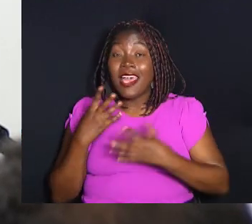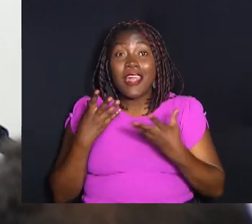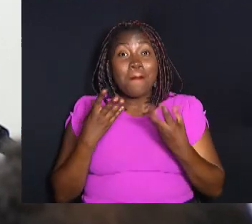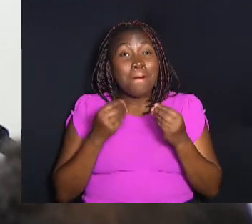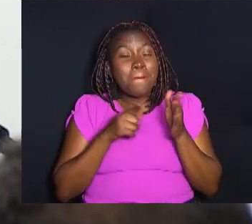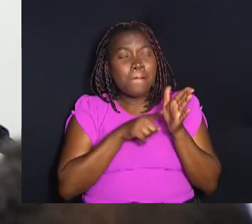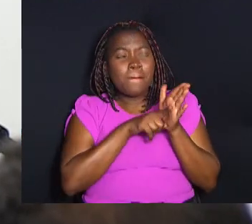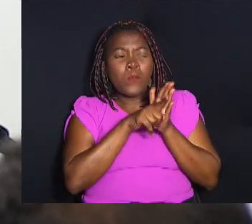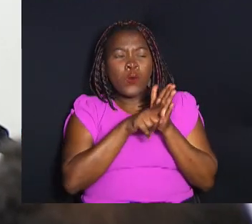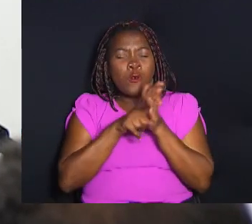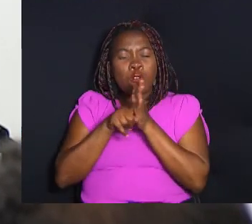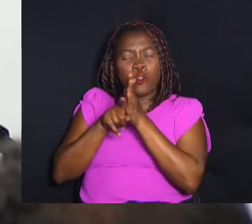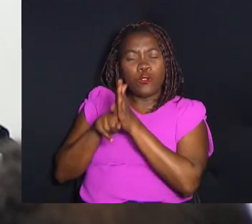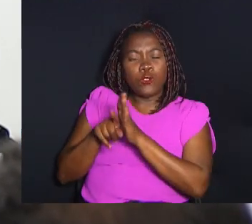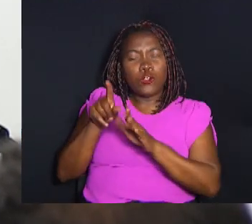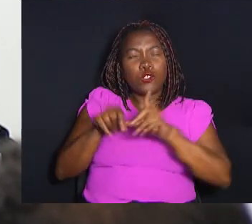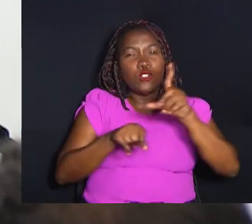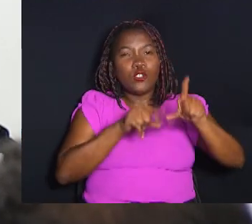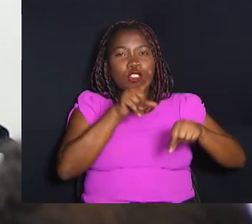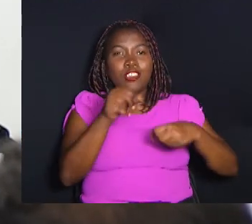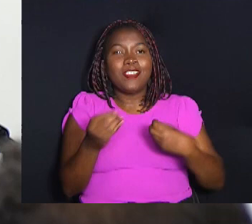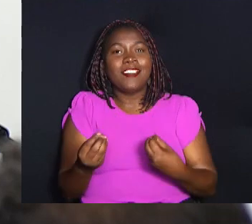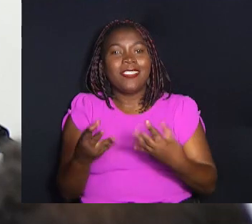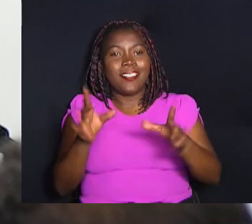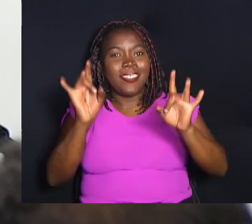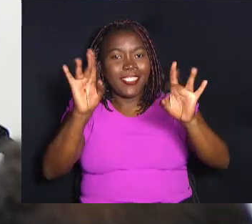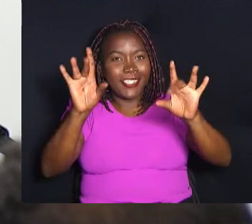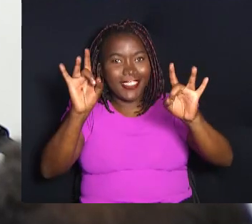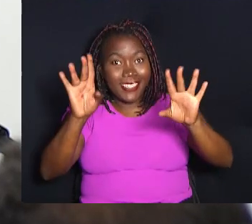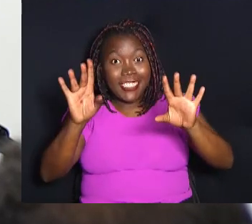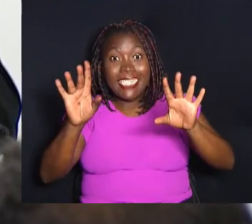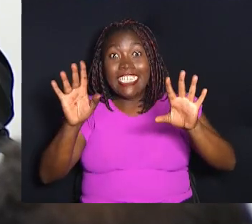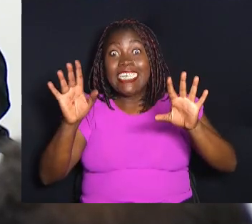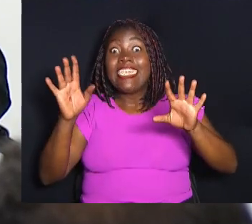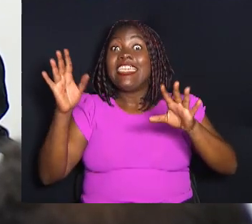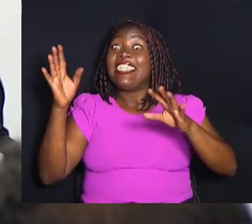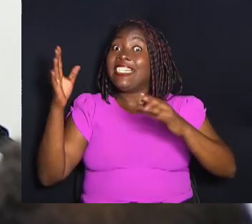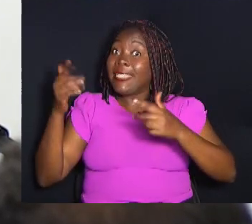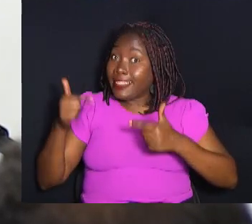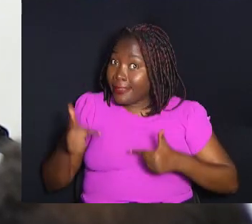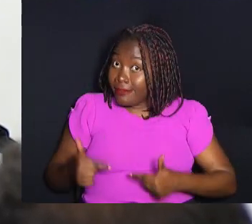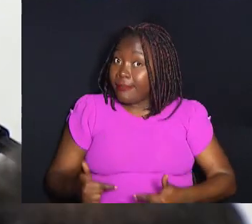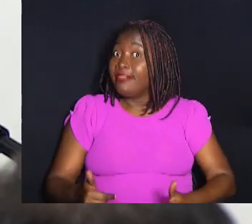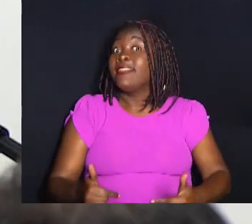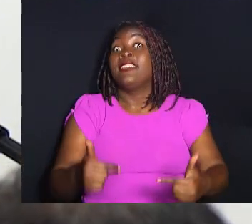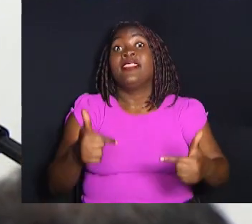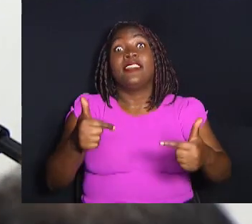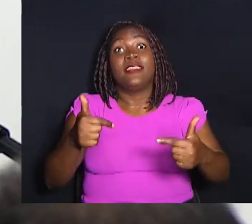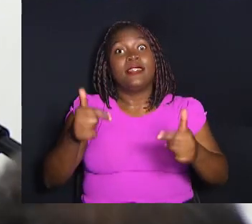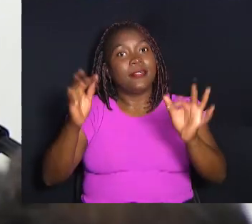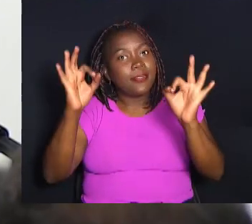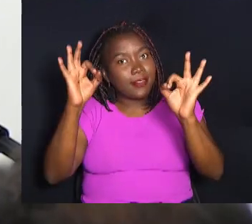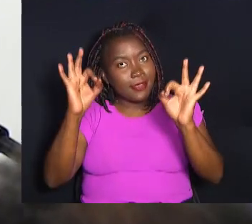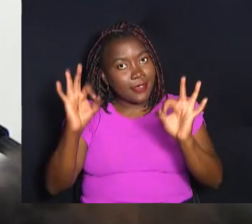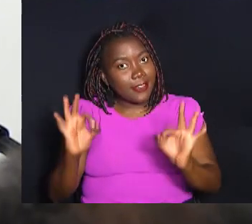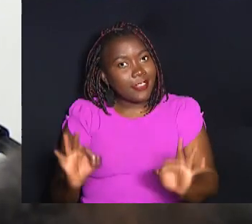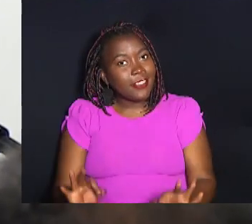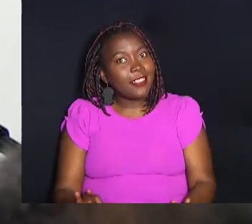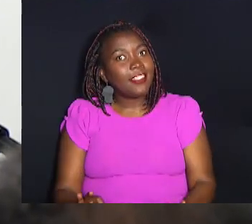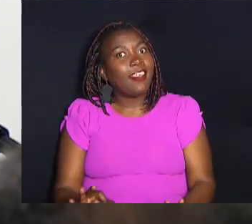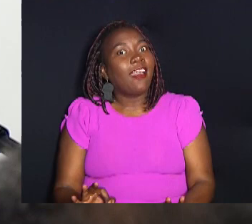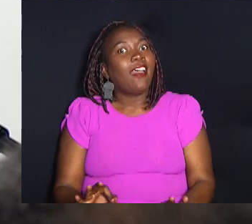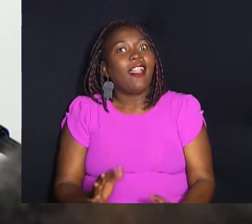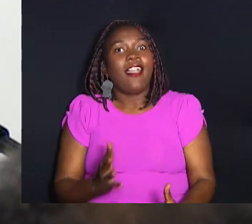Campinas ela é muito criteriosa na concessão das suas honrarias e o tem feito tenho